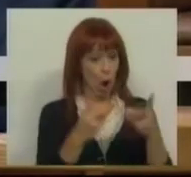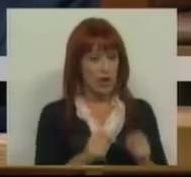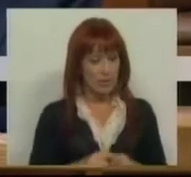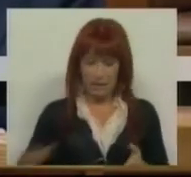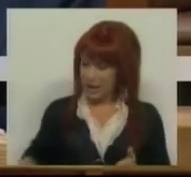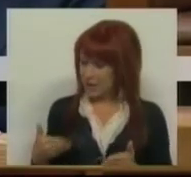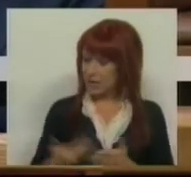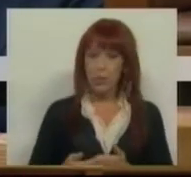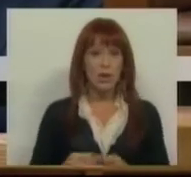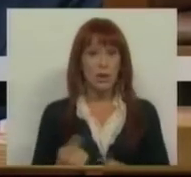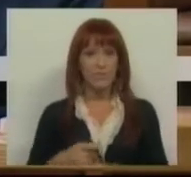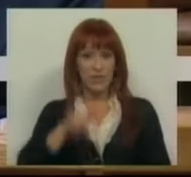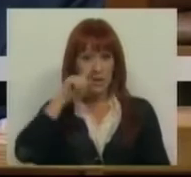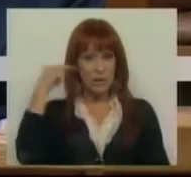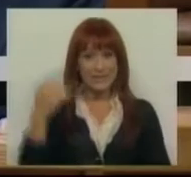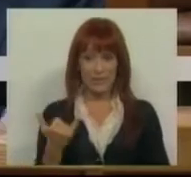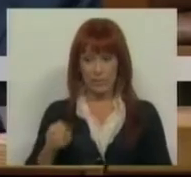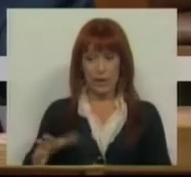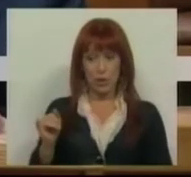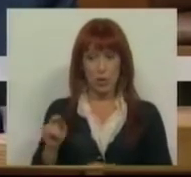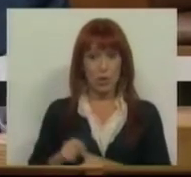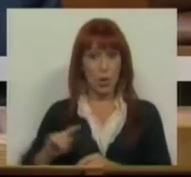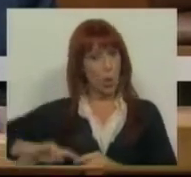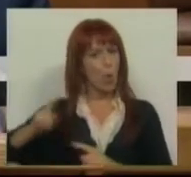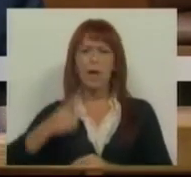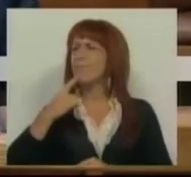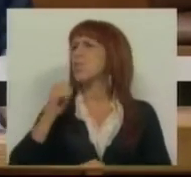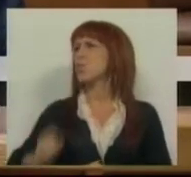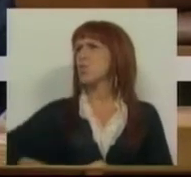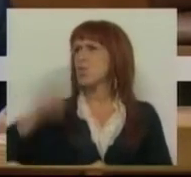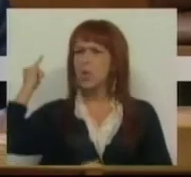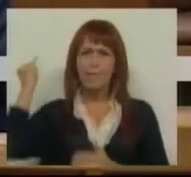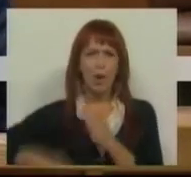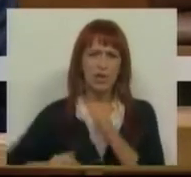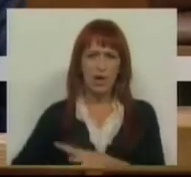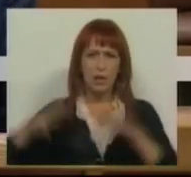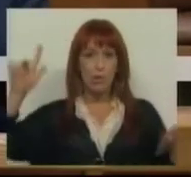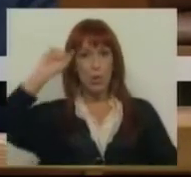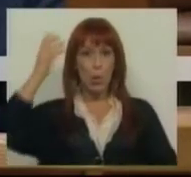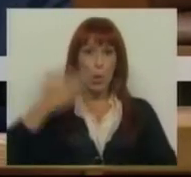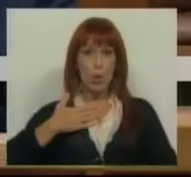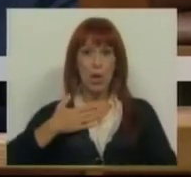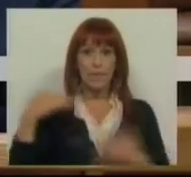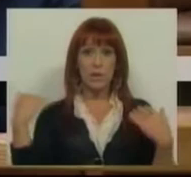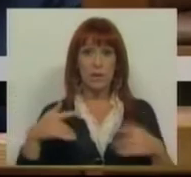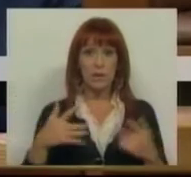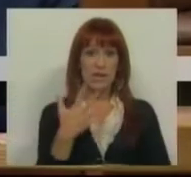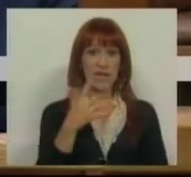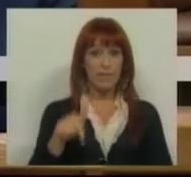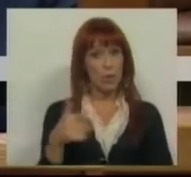orçamento apresentado por Vítor Gaspar em 2012, o ano do enorme aumento de impostos, o déficit teria ficado